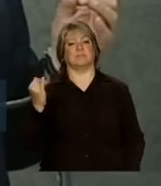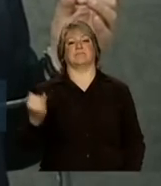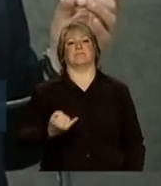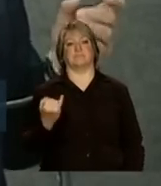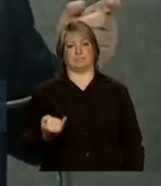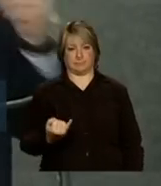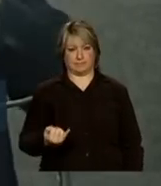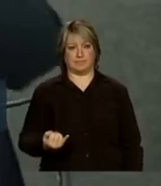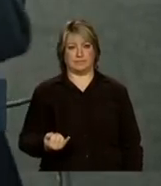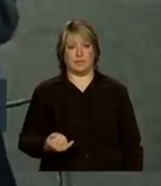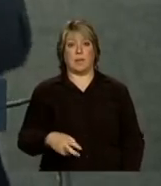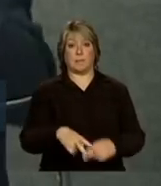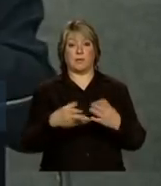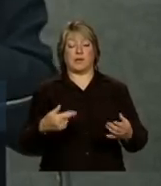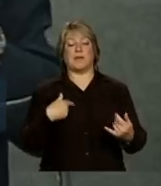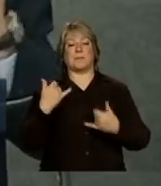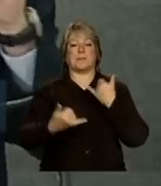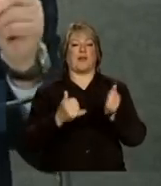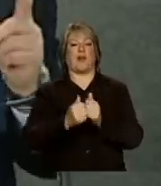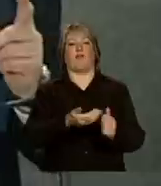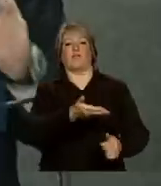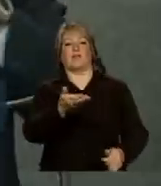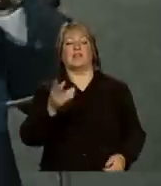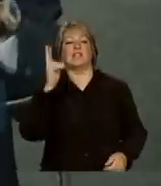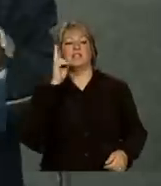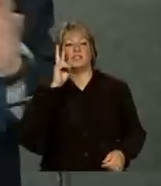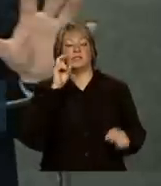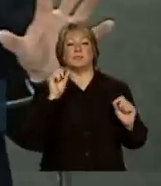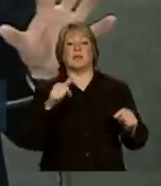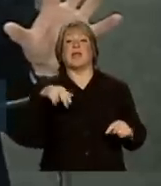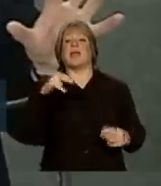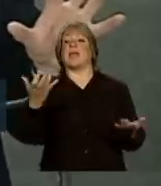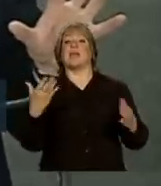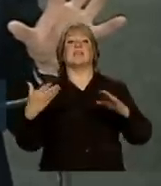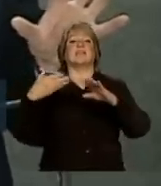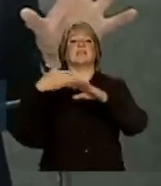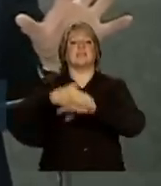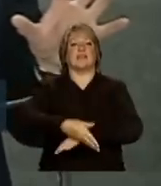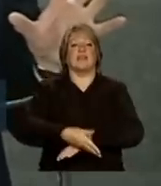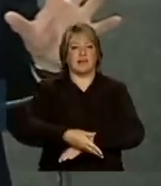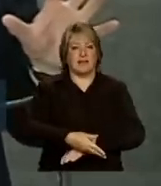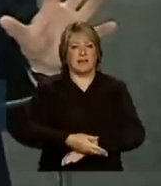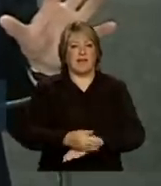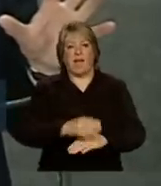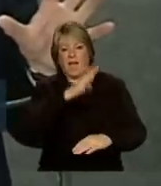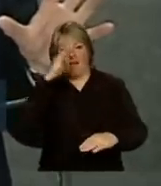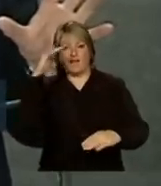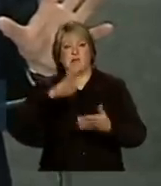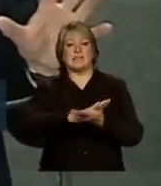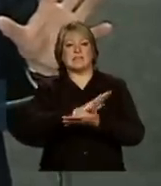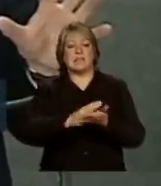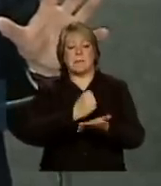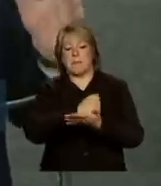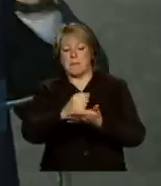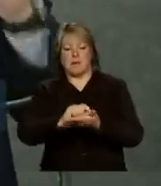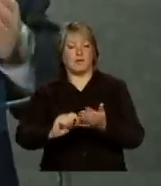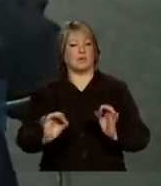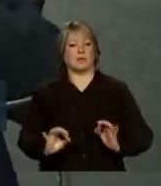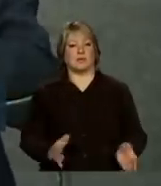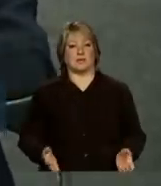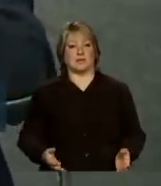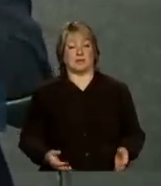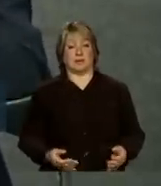por isso que eu brinquei com vocês sobre avião alguém quer entrar em avião sem cheque não entra Tá certo e as